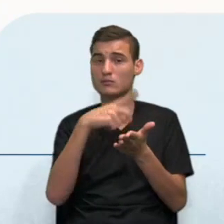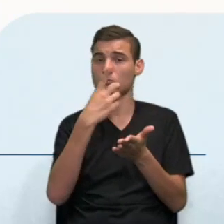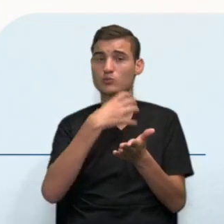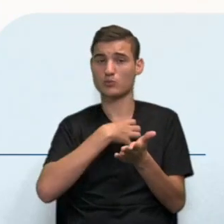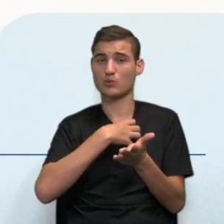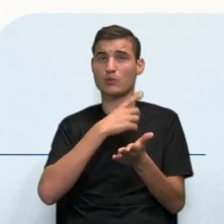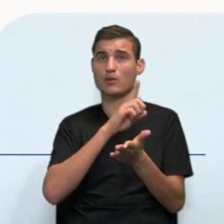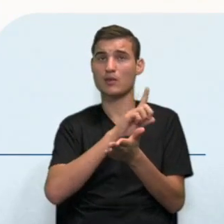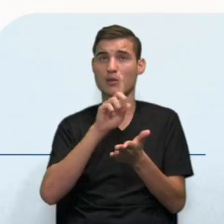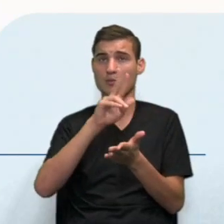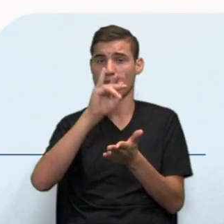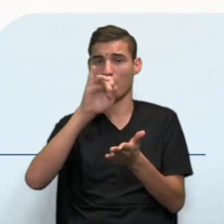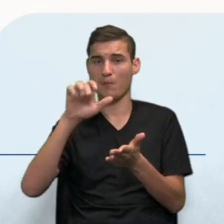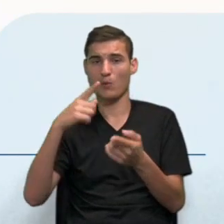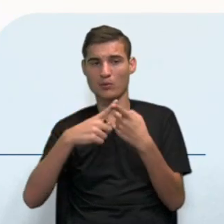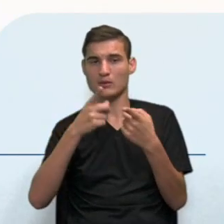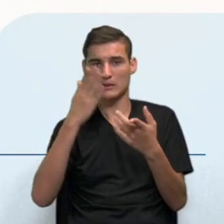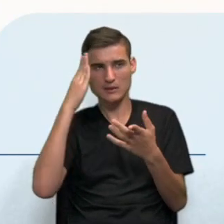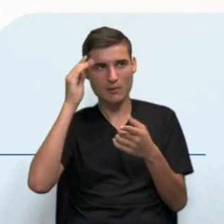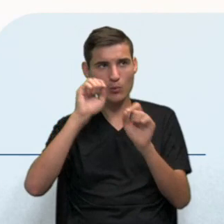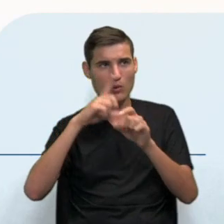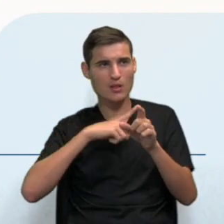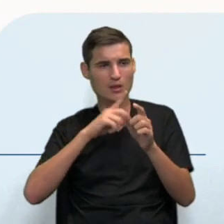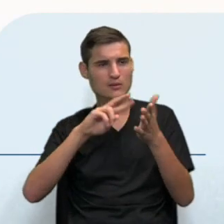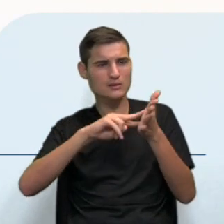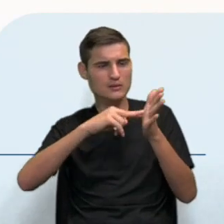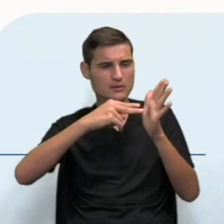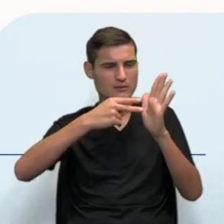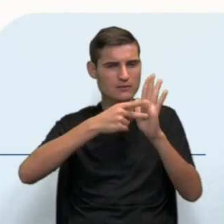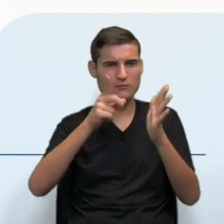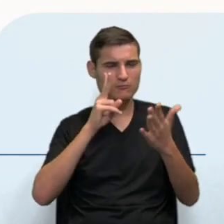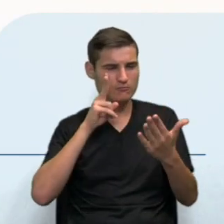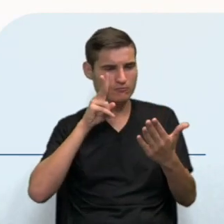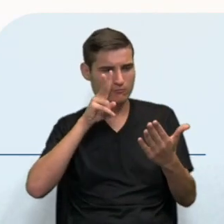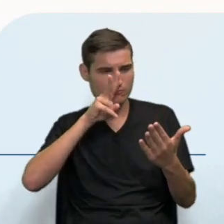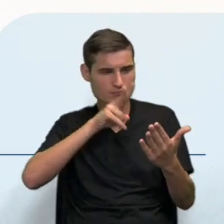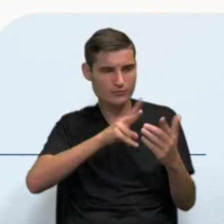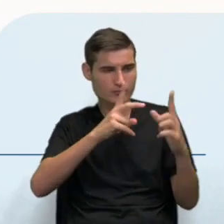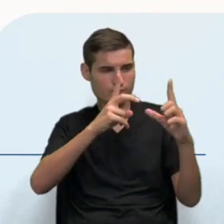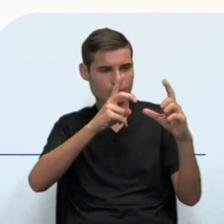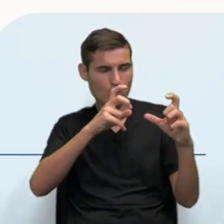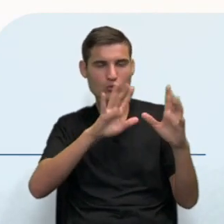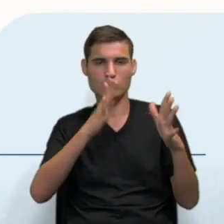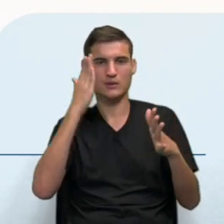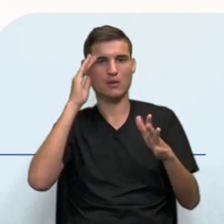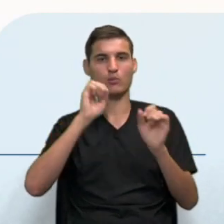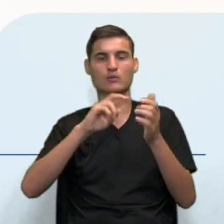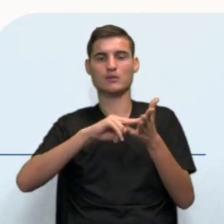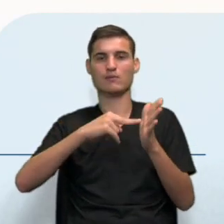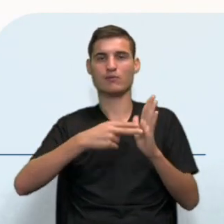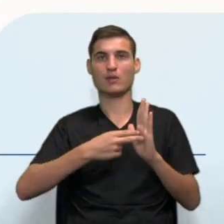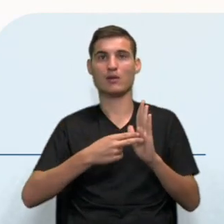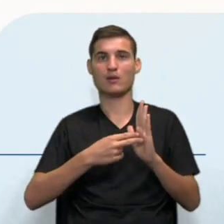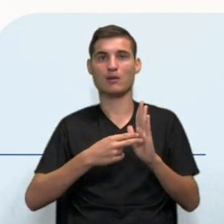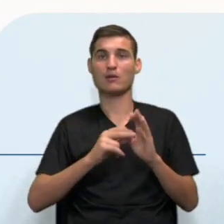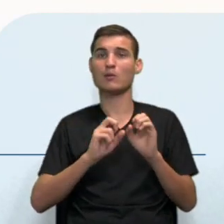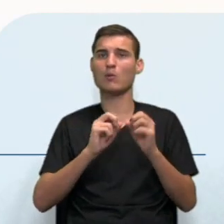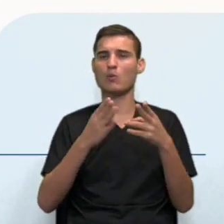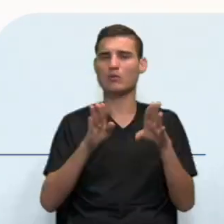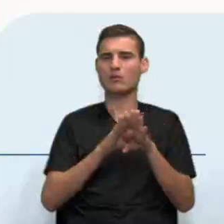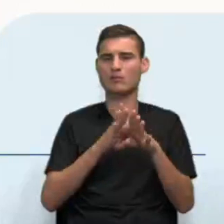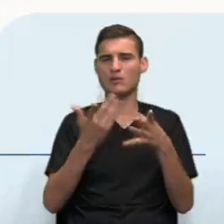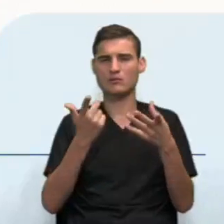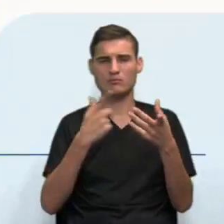sabe que aquela marca está querendo dizer alguma coisa só de ver o logo daquela marca. Ou então, pode ser